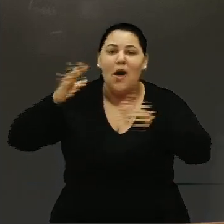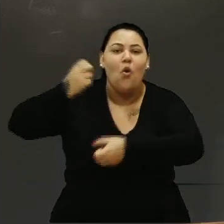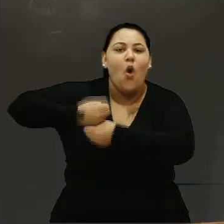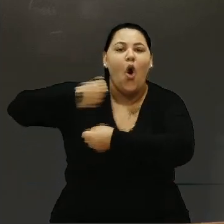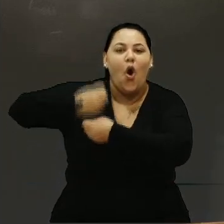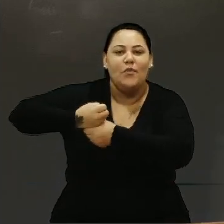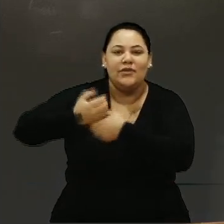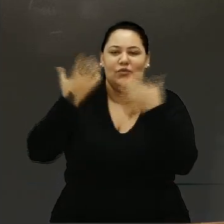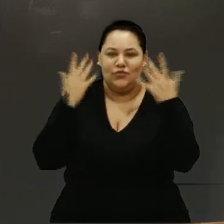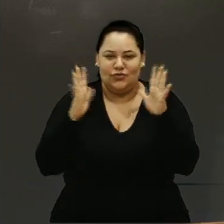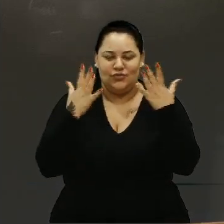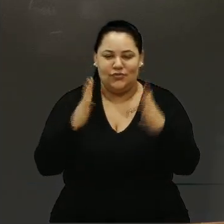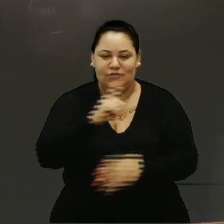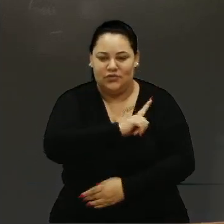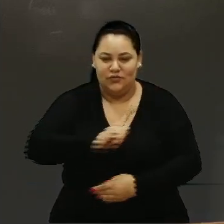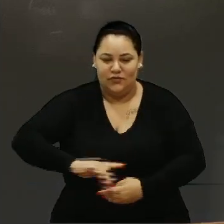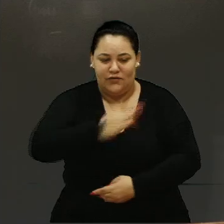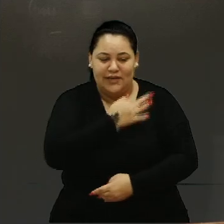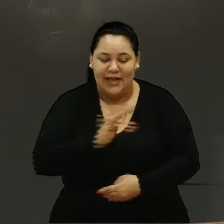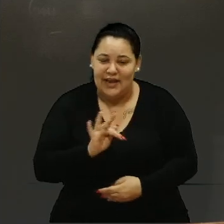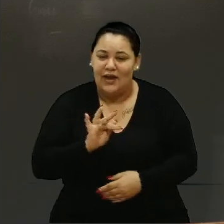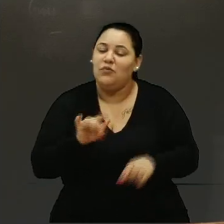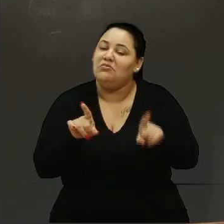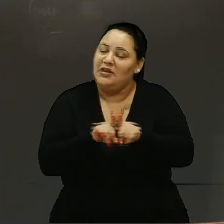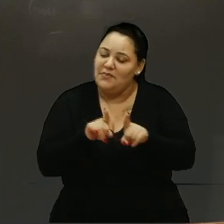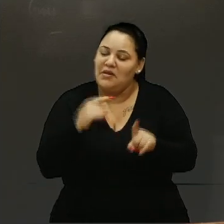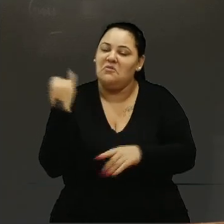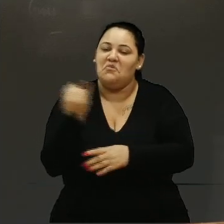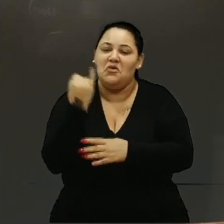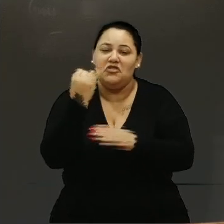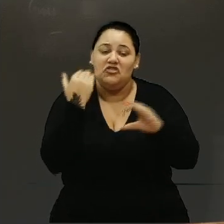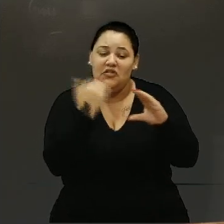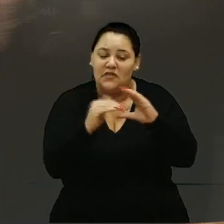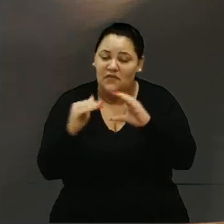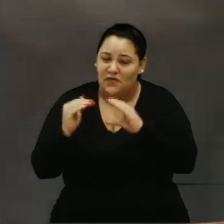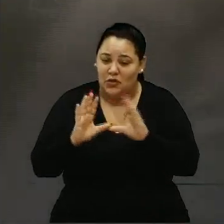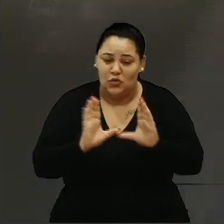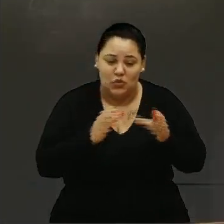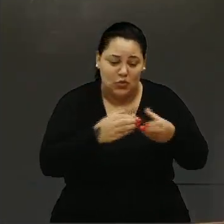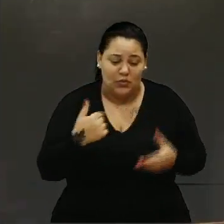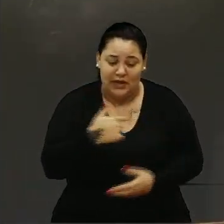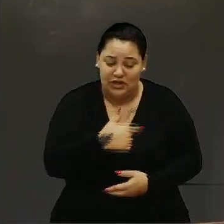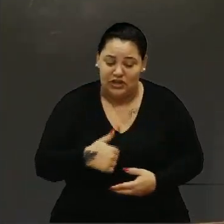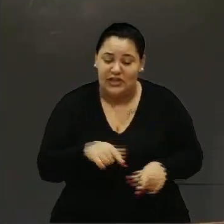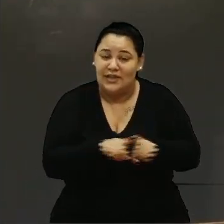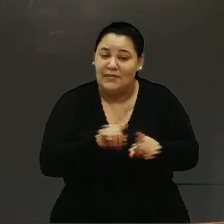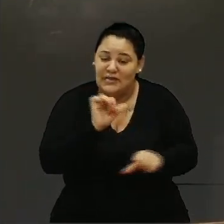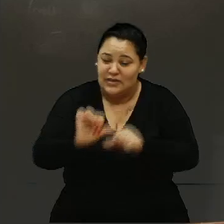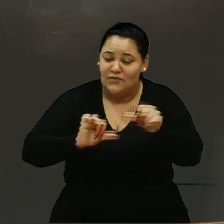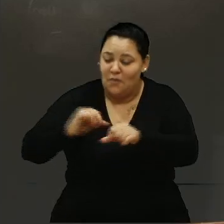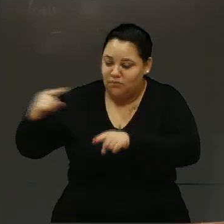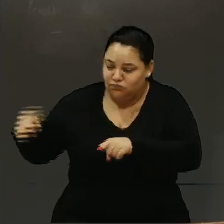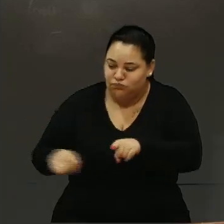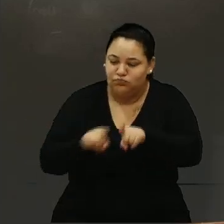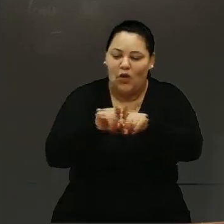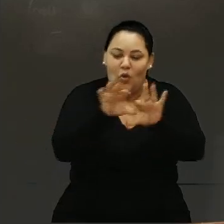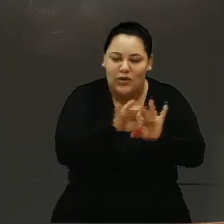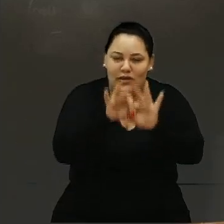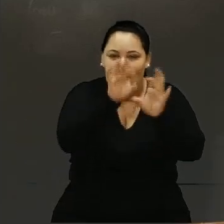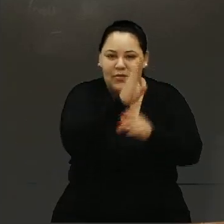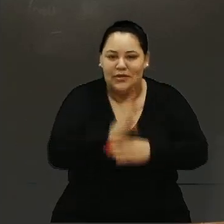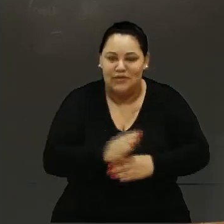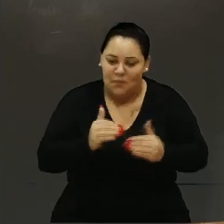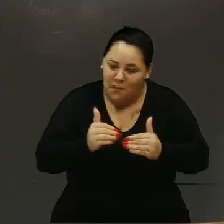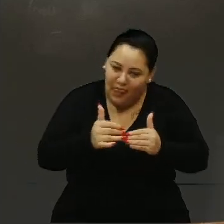meu parabéns ao governo federal, o importante encaminhamento da comitiva à China, que se torna a grande parceira comercial brasileira